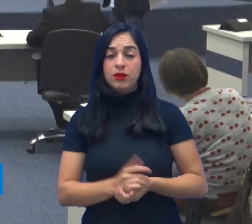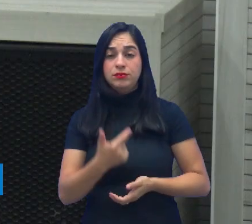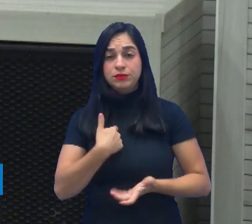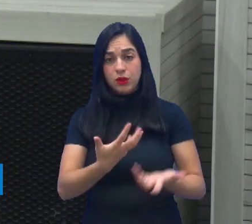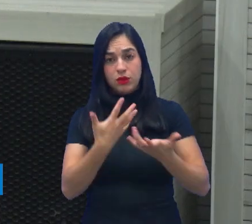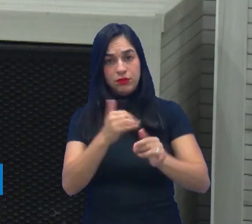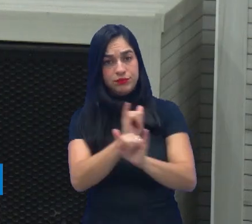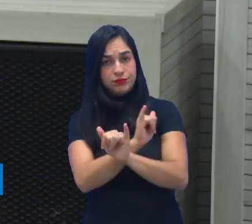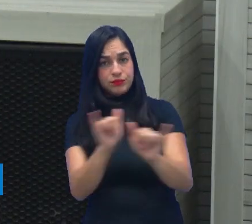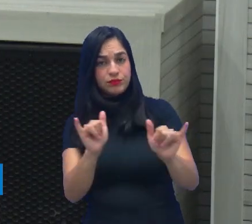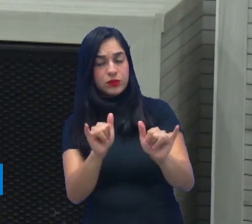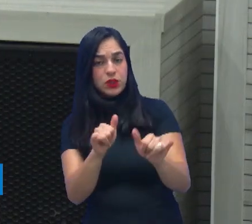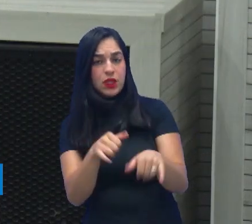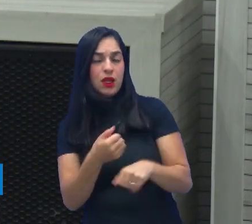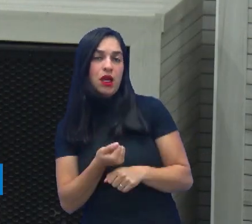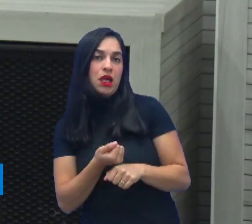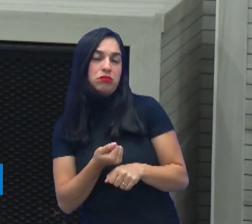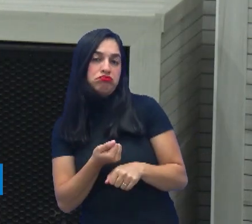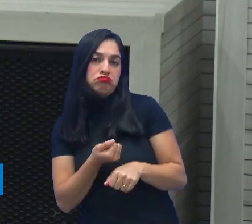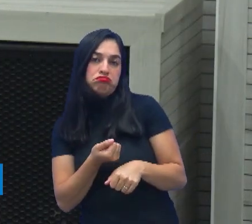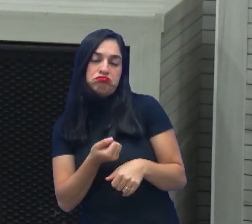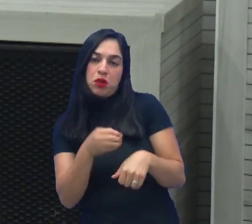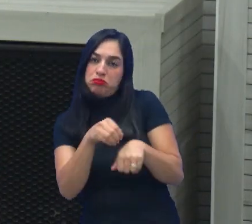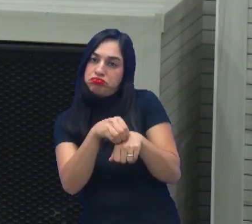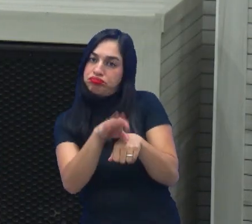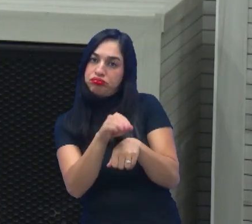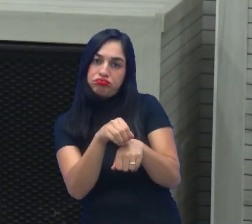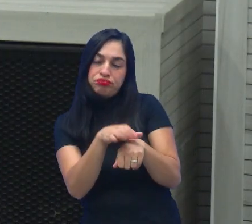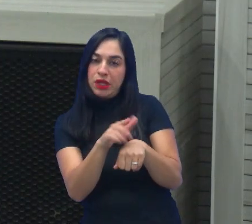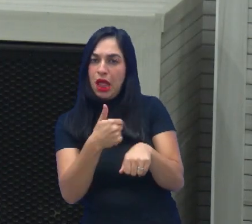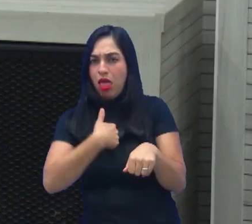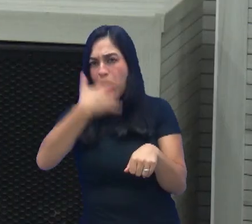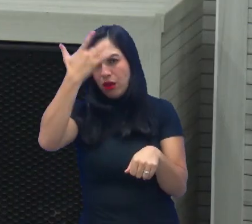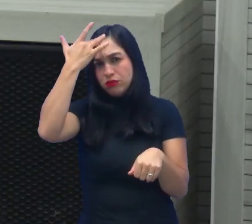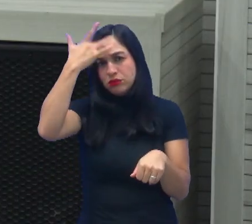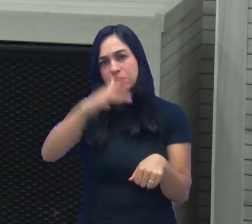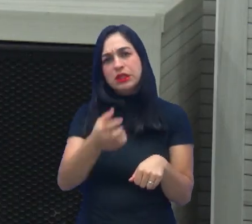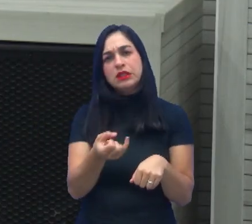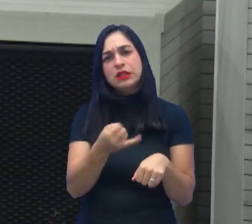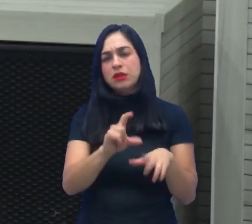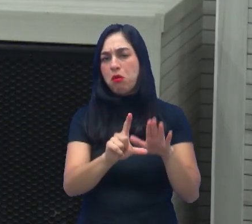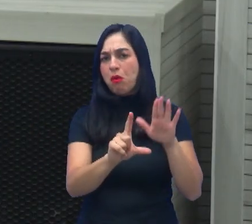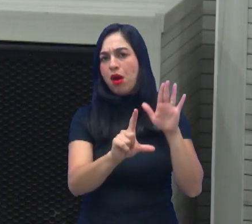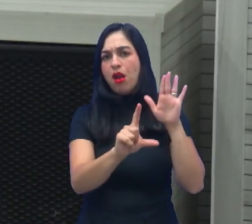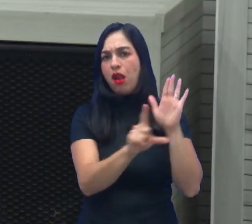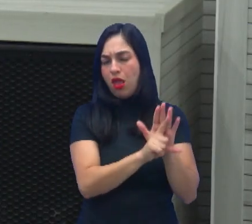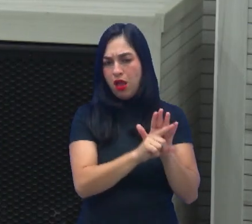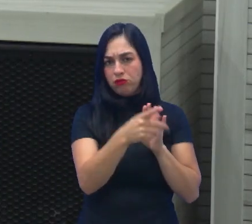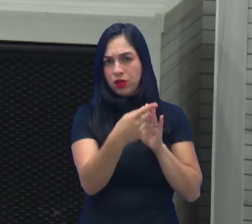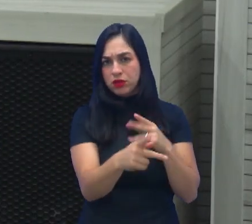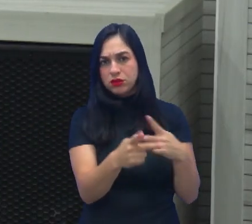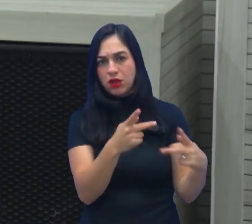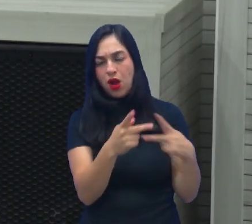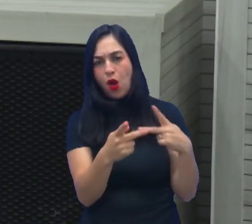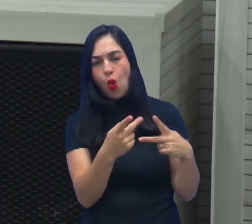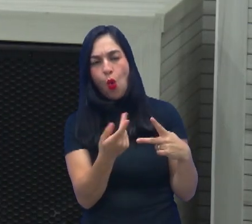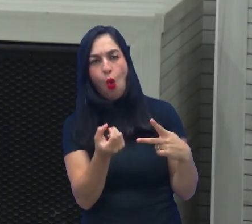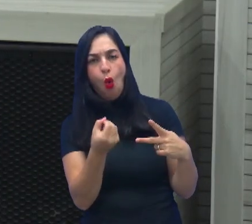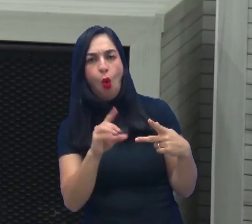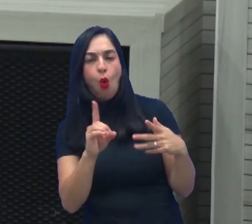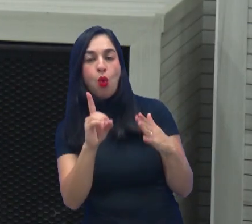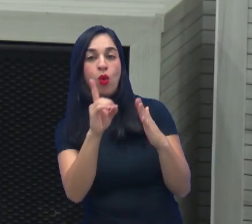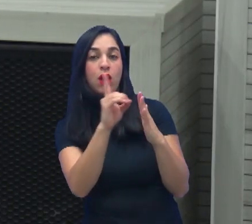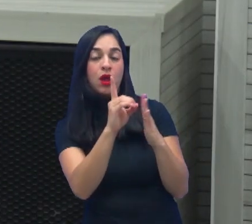colegas, eu não sei se é uma lei complementar, eu não sei se é a própria lei orgânica, ou se é via decreto, que a